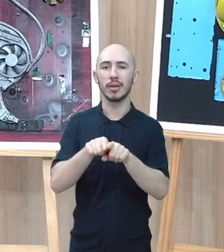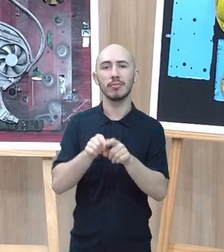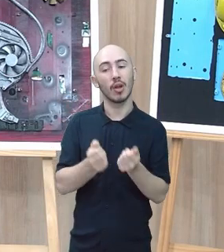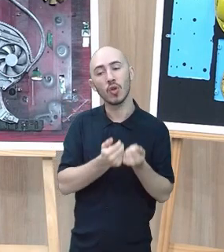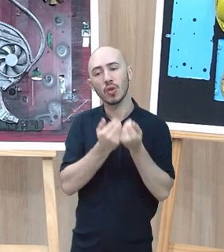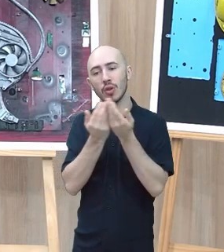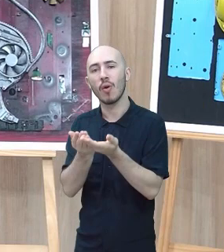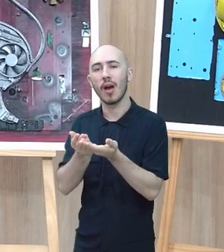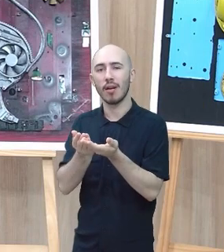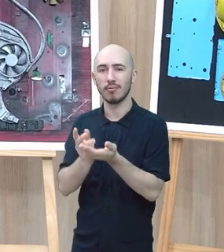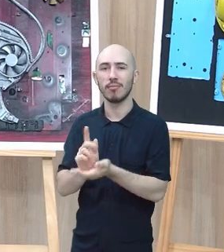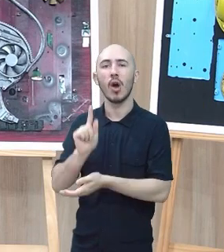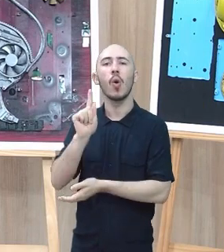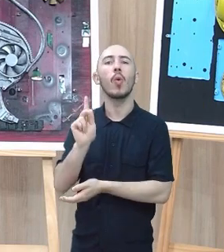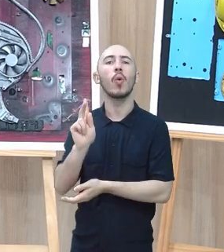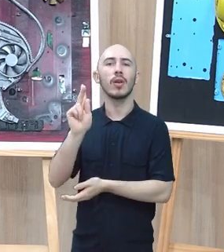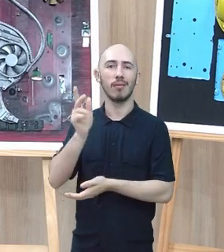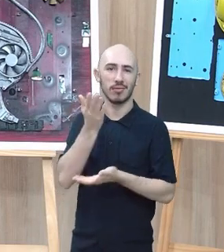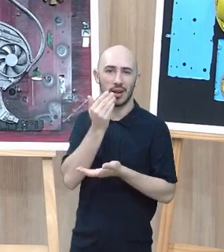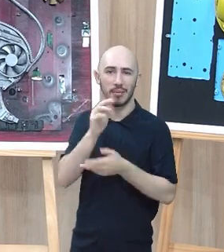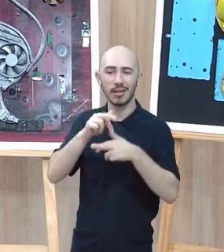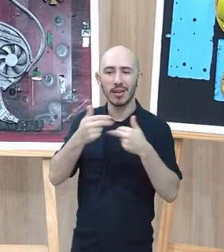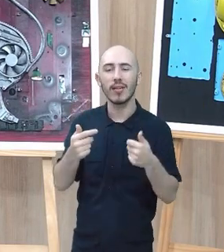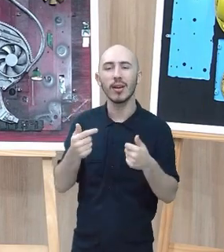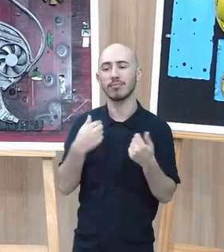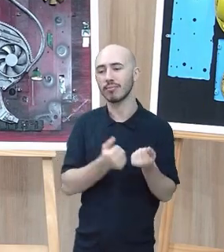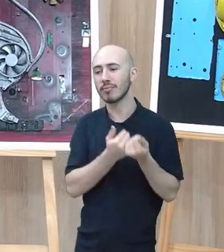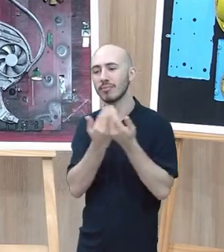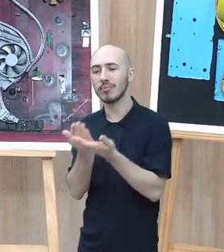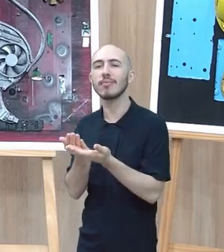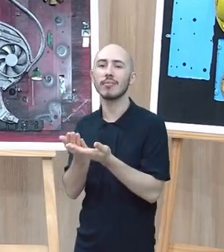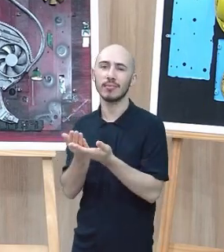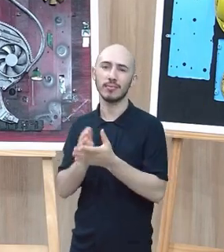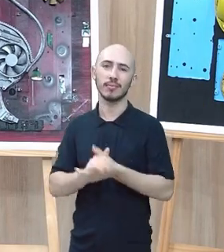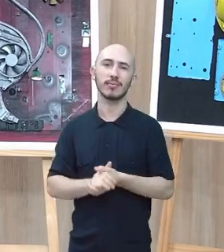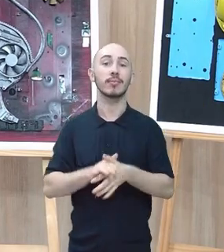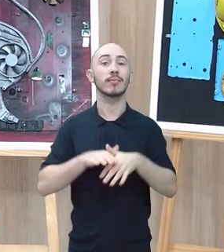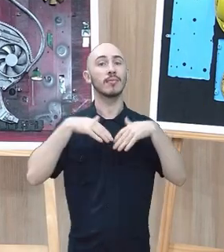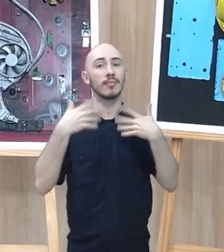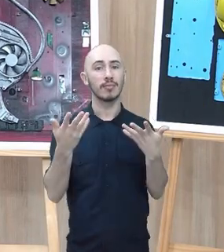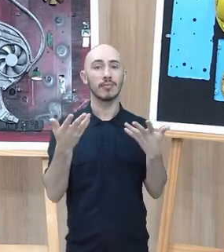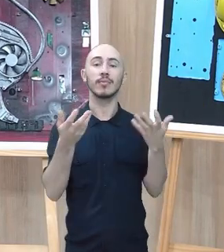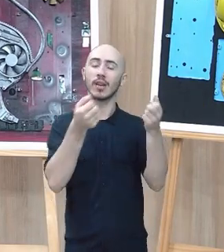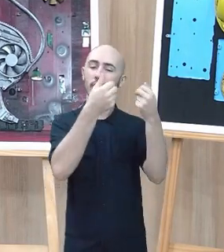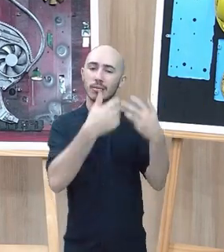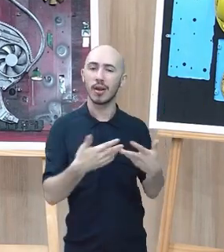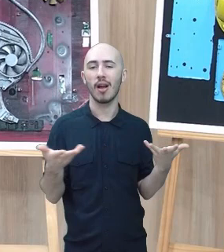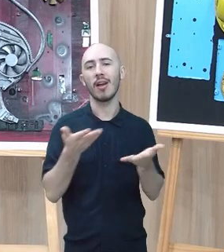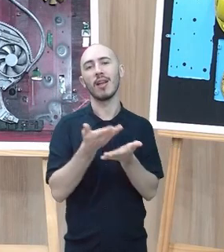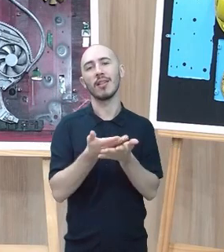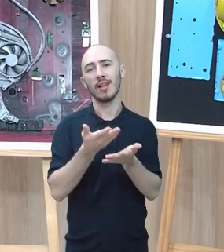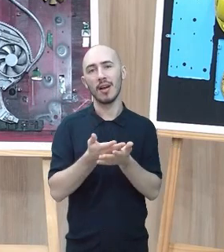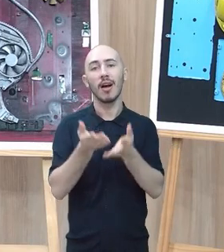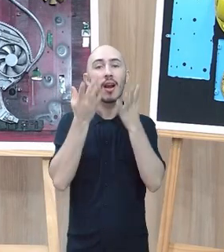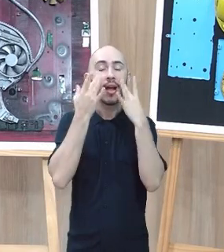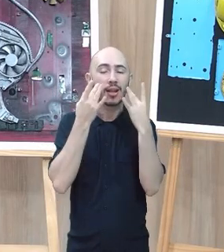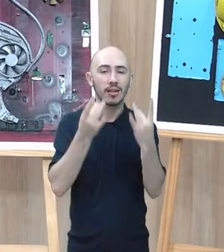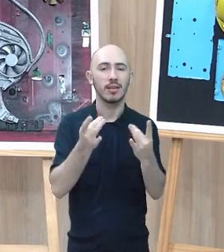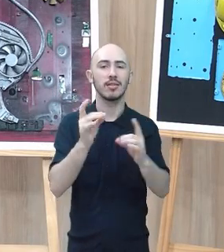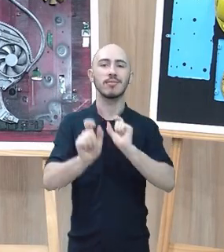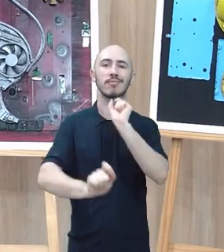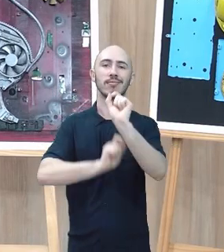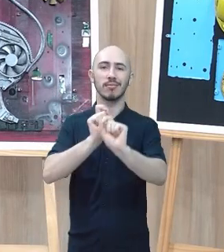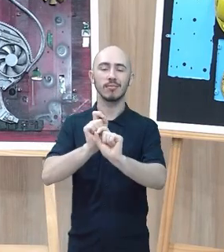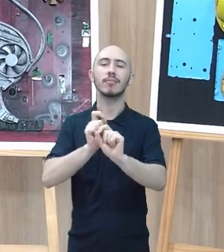alimento, ok? Então, gente, a mensagem era essa, né, para a gente chamar a atenção,